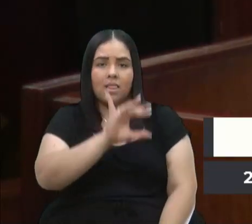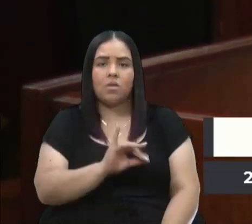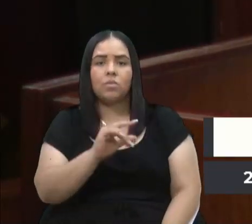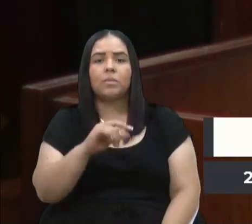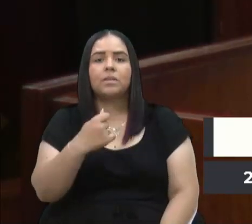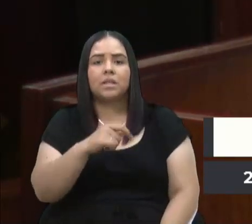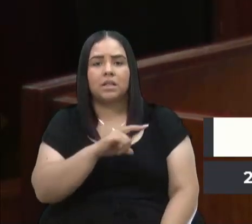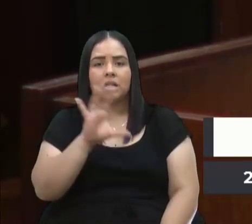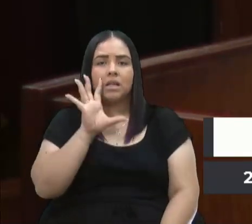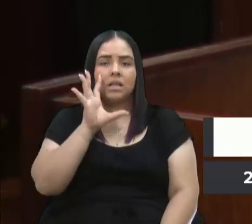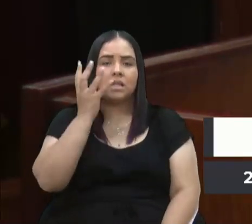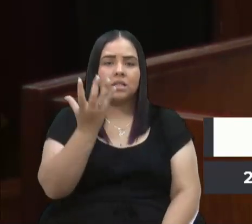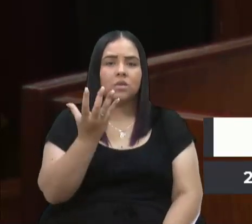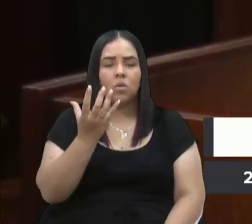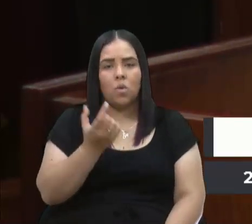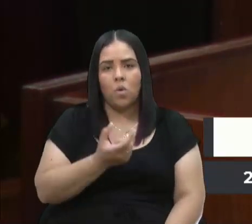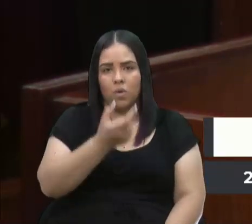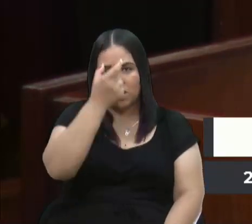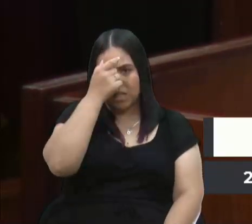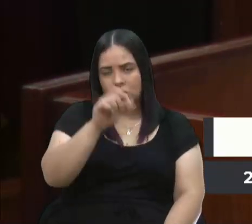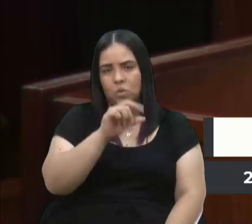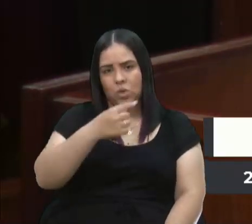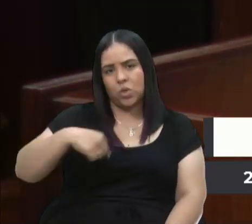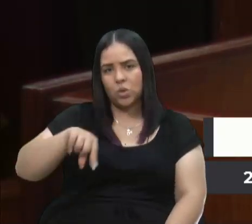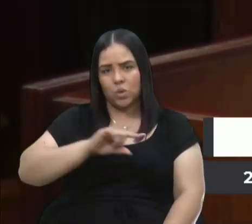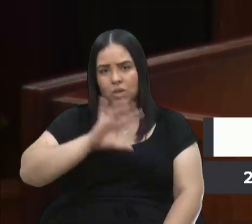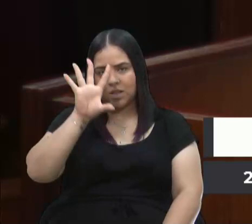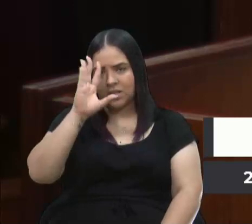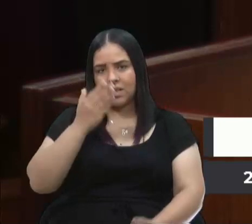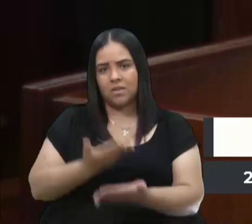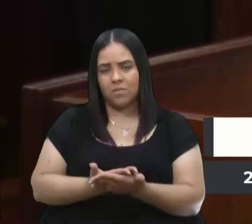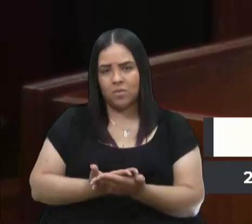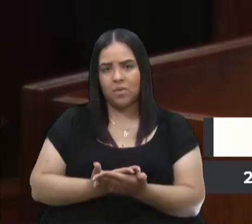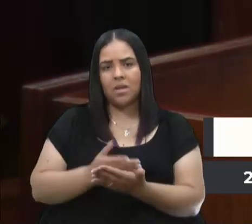decisões conscientes daquilo que a gente acredita que seja melhor